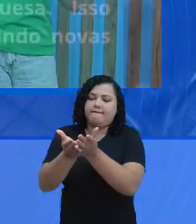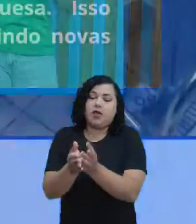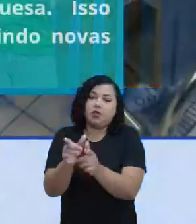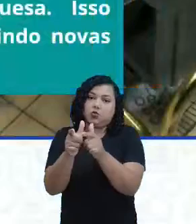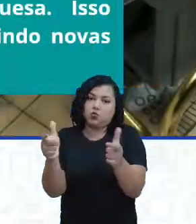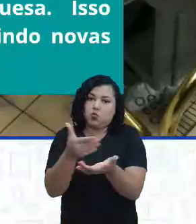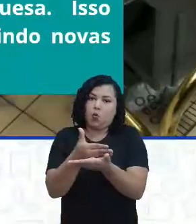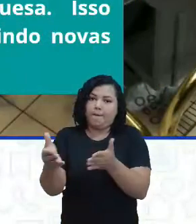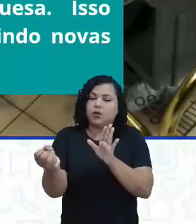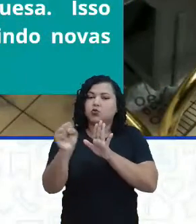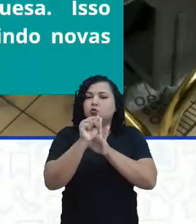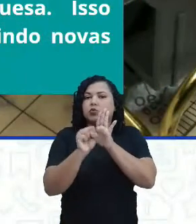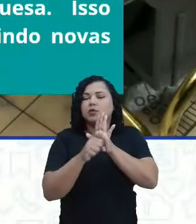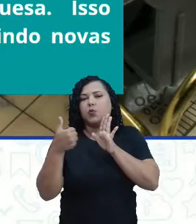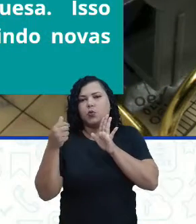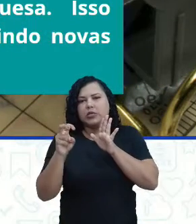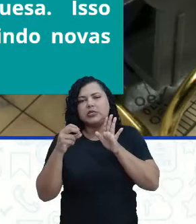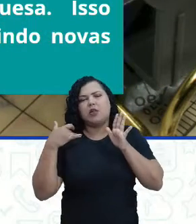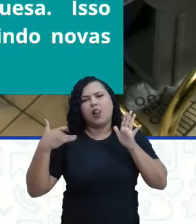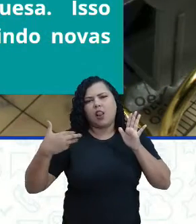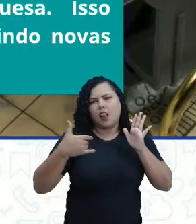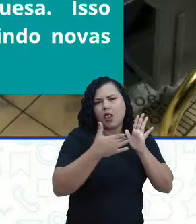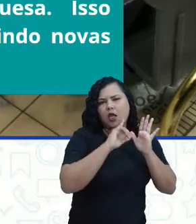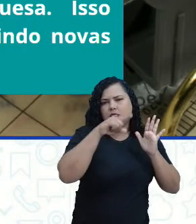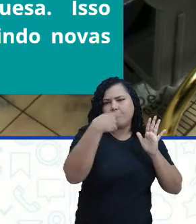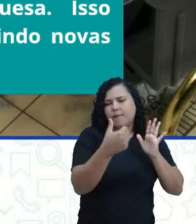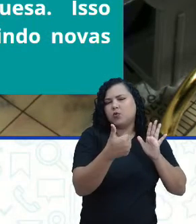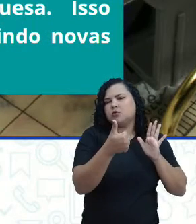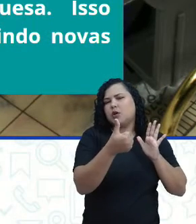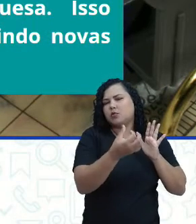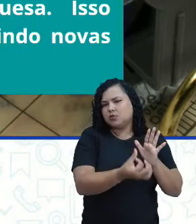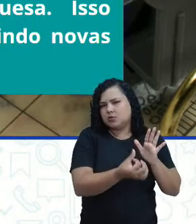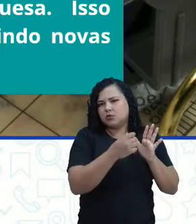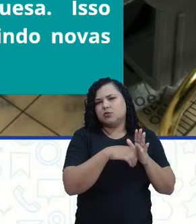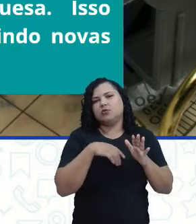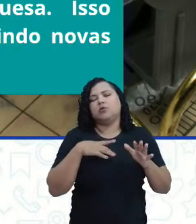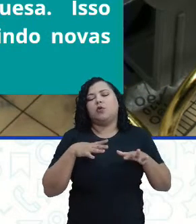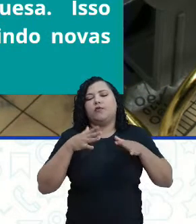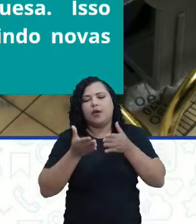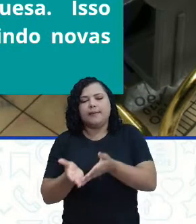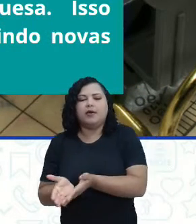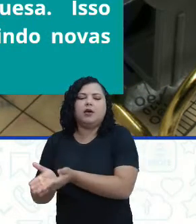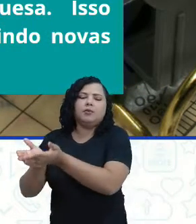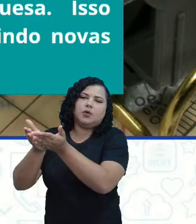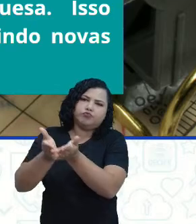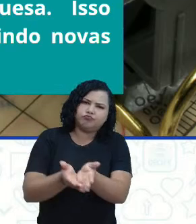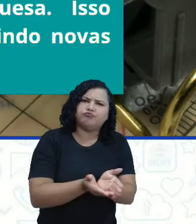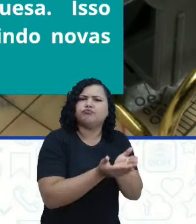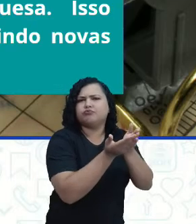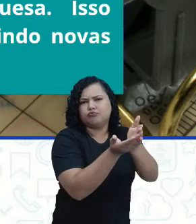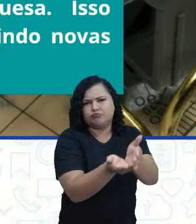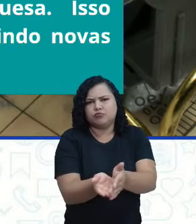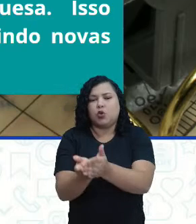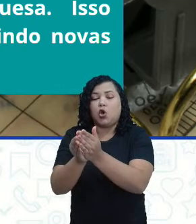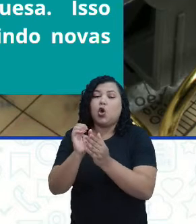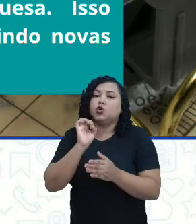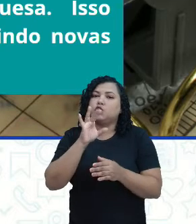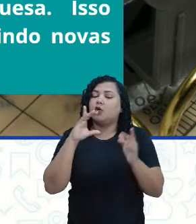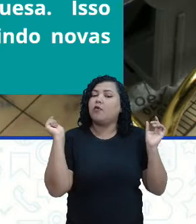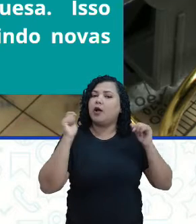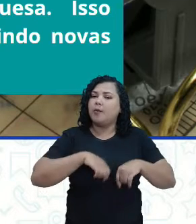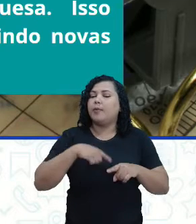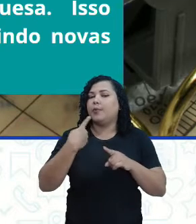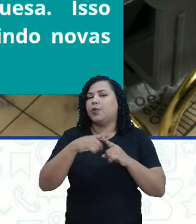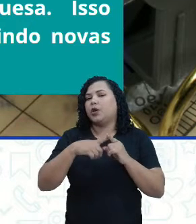e estenderam-se ao longo do século seguinte, com progressiva exploração do oceano. Essas navegações só foram possíveis porque, no